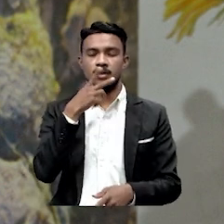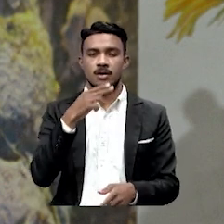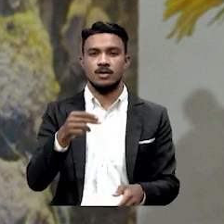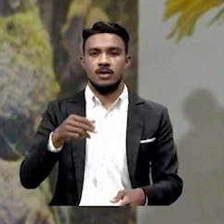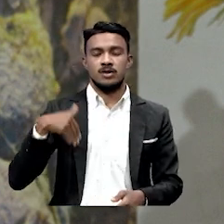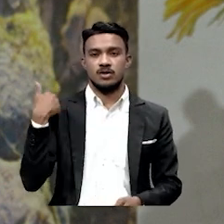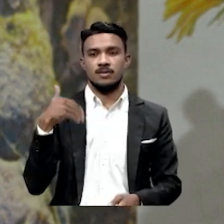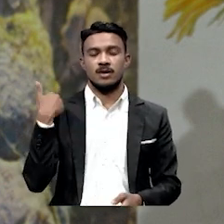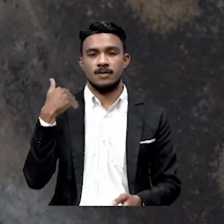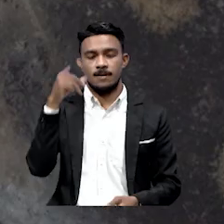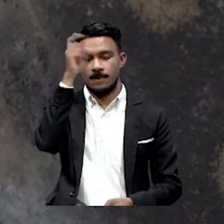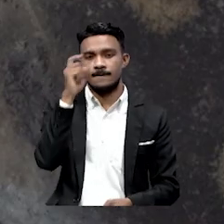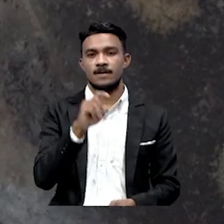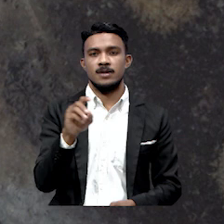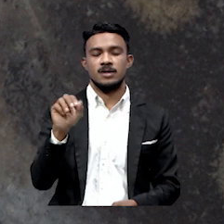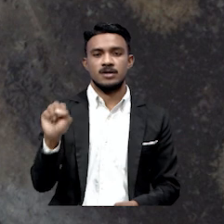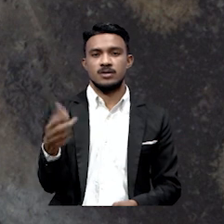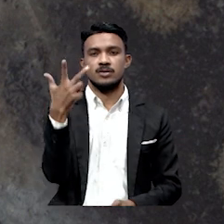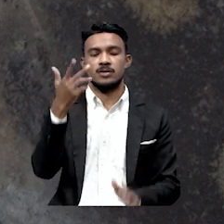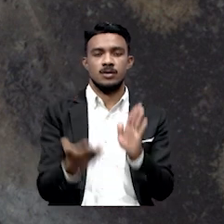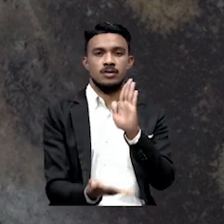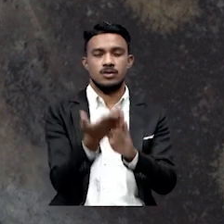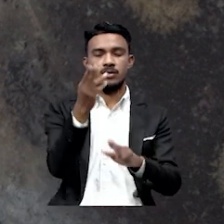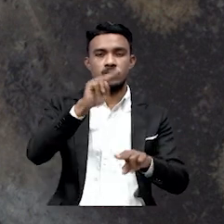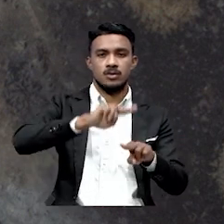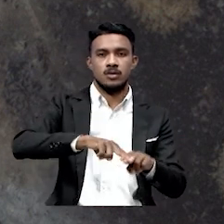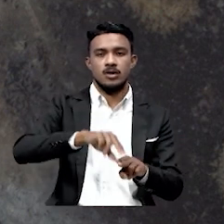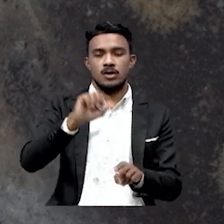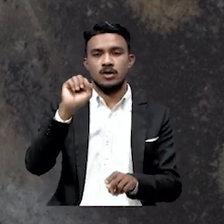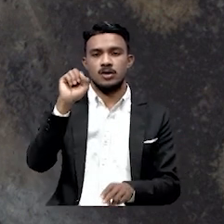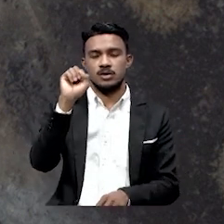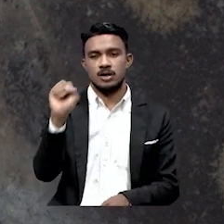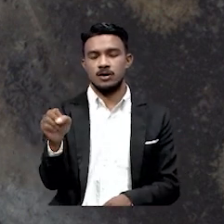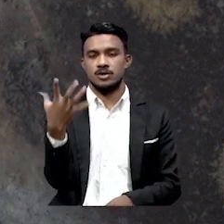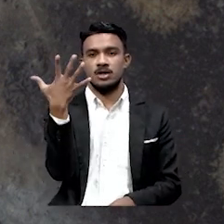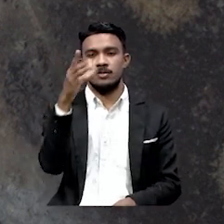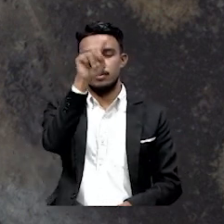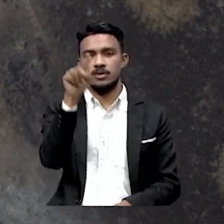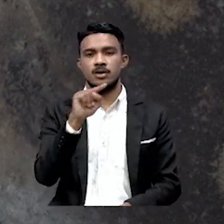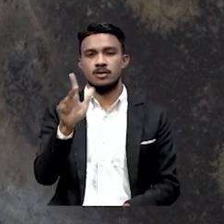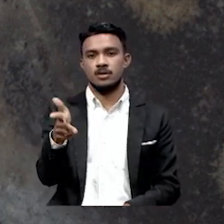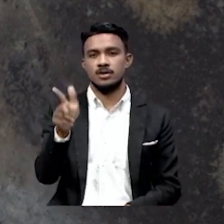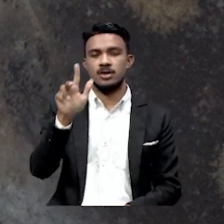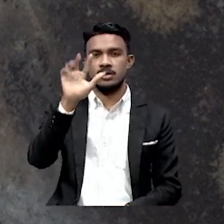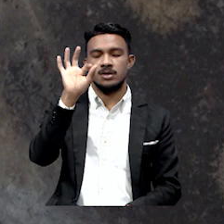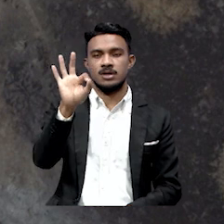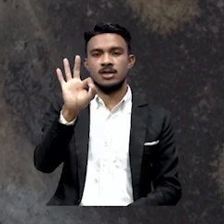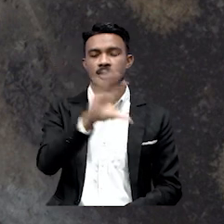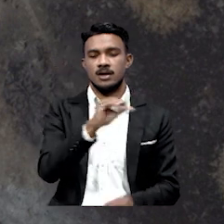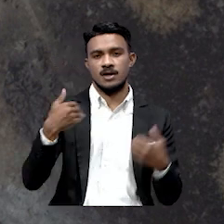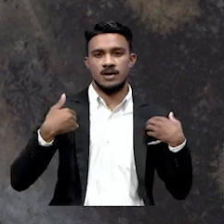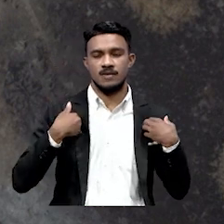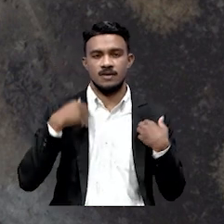e idade sanulo recém tolo, to sanulo recém lima, o por cento tono nulo ponto sia, asliu e a região